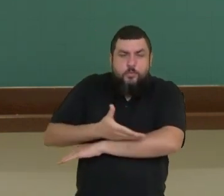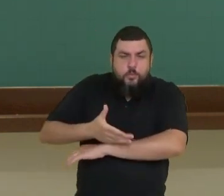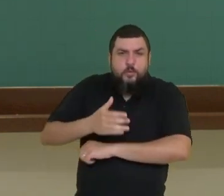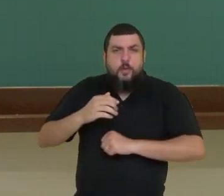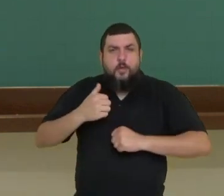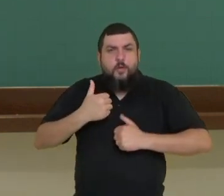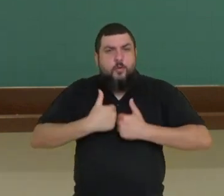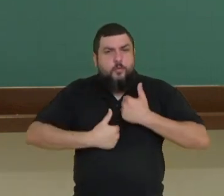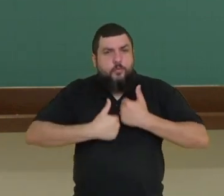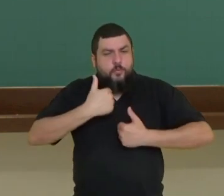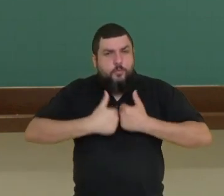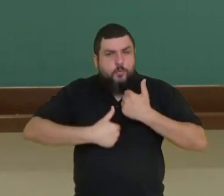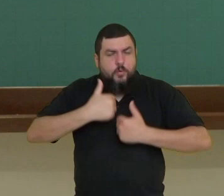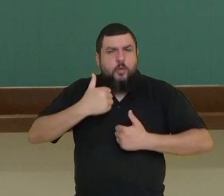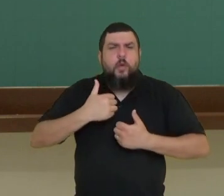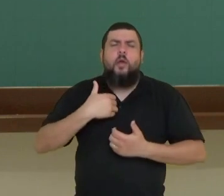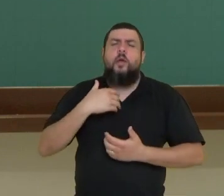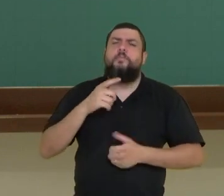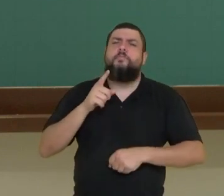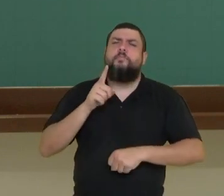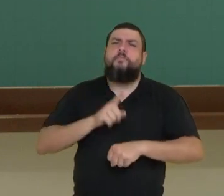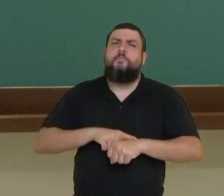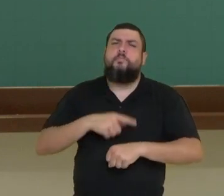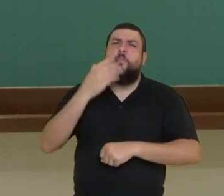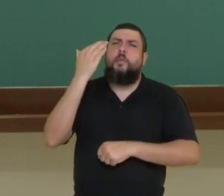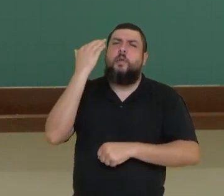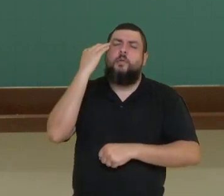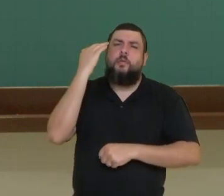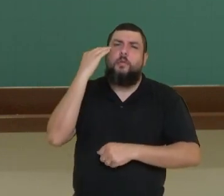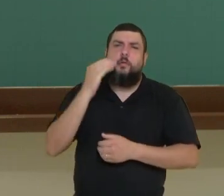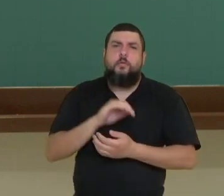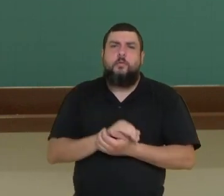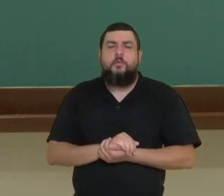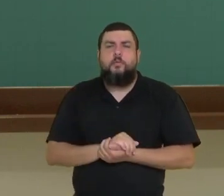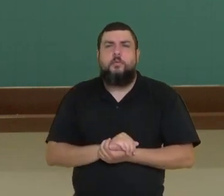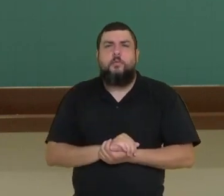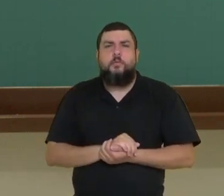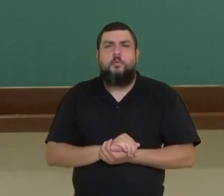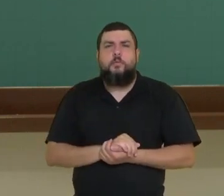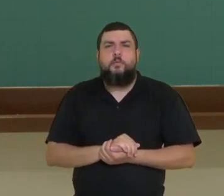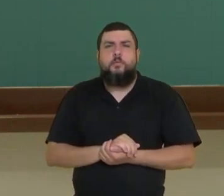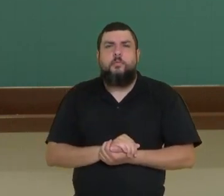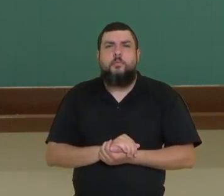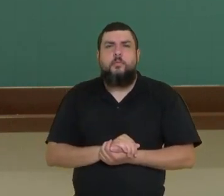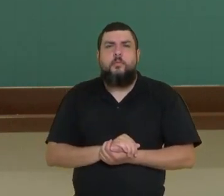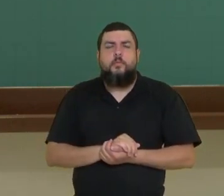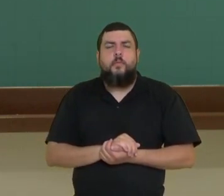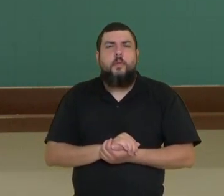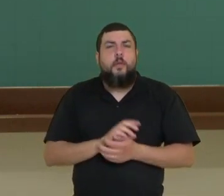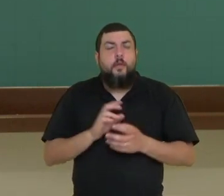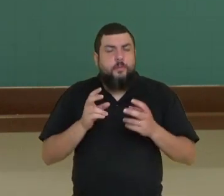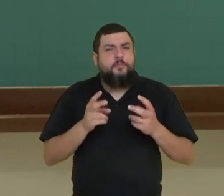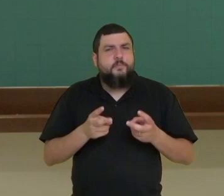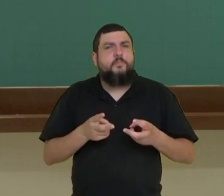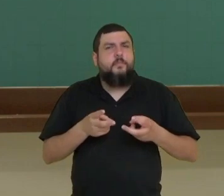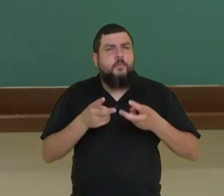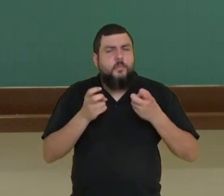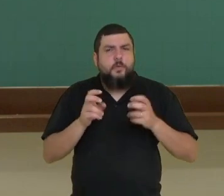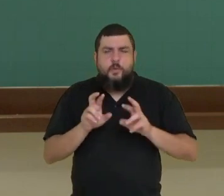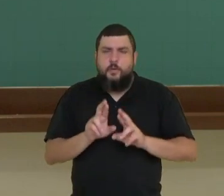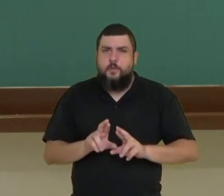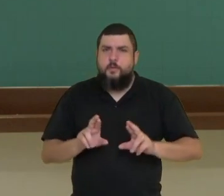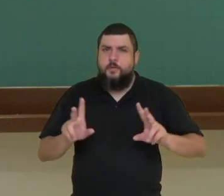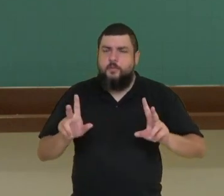já entendem o termo, por exemplo, aqui, ó, é para dividir no meio. Percebeu? Então, essa é a grande